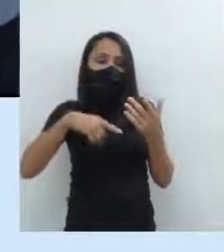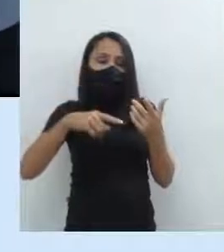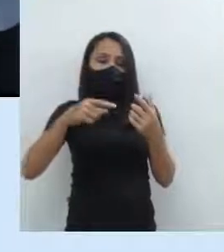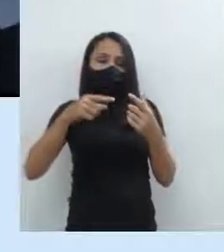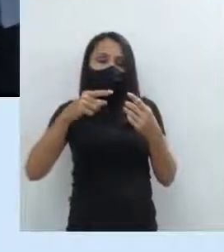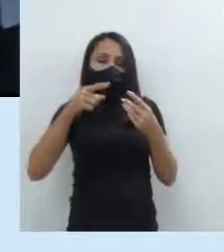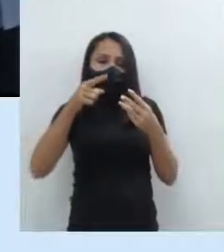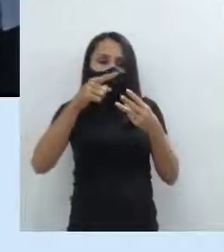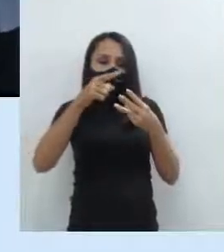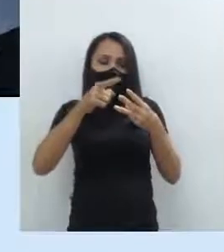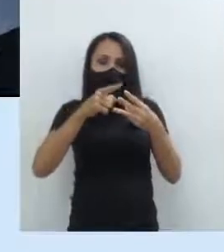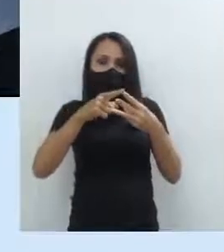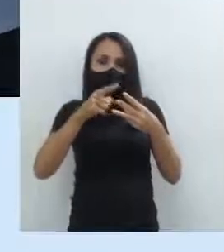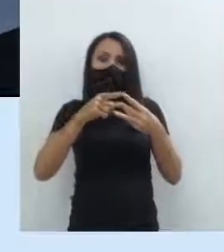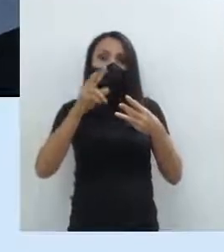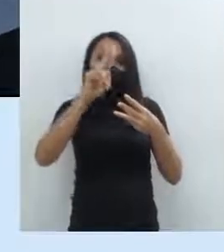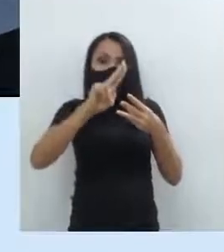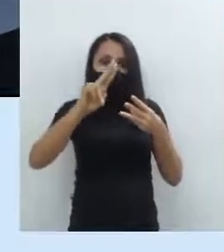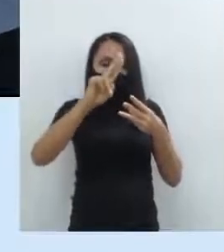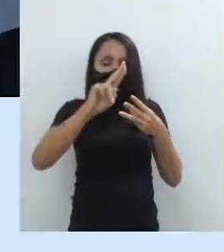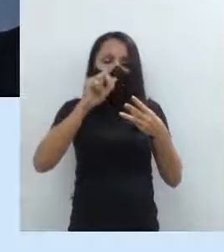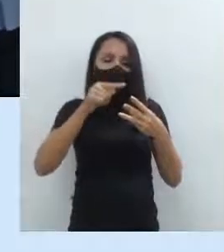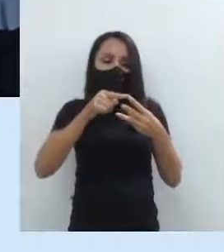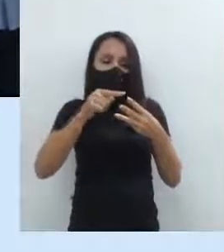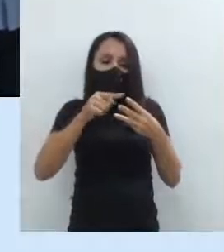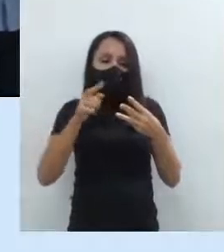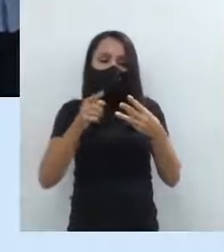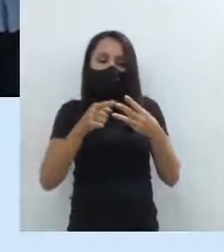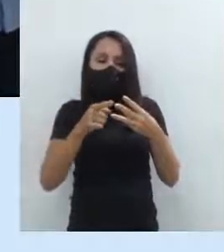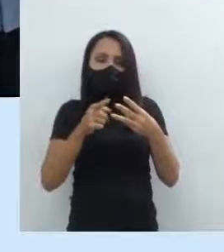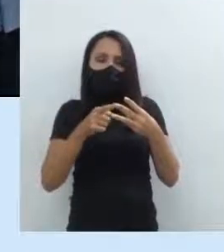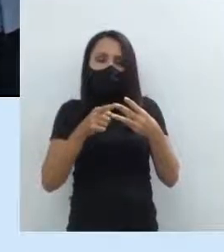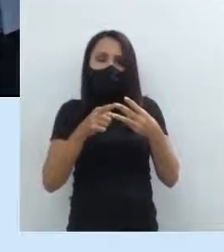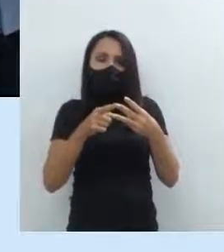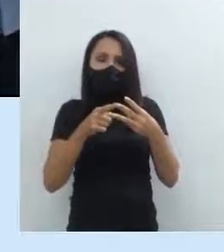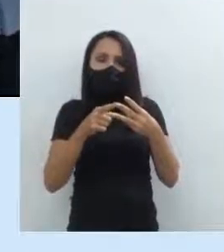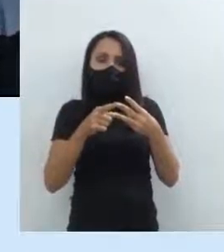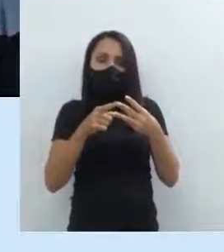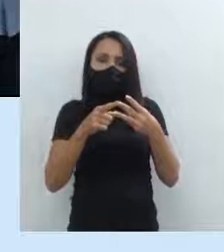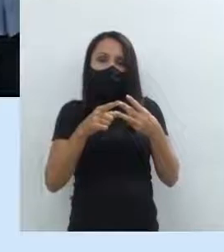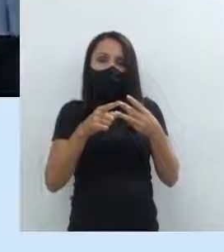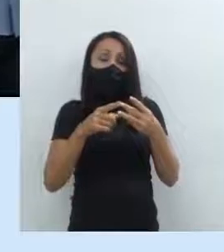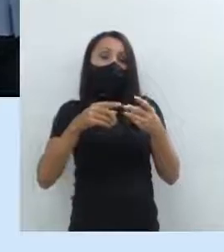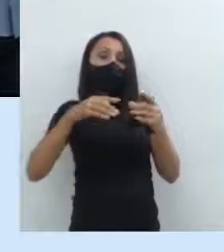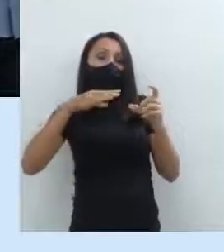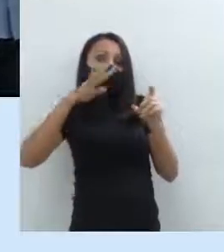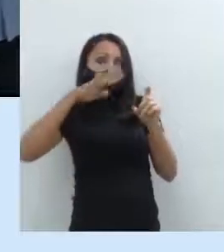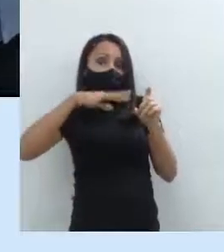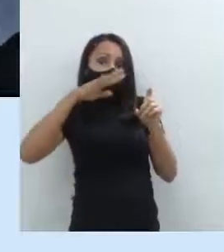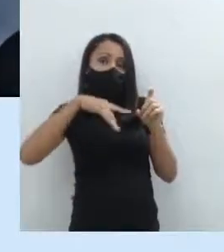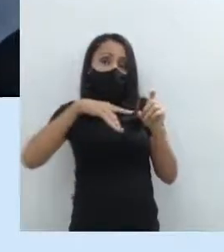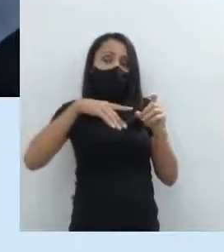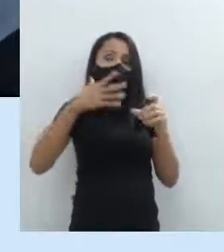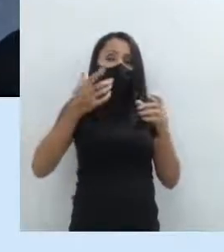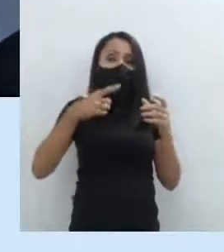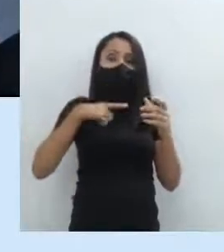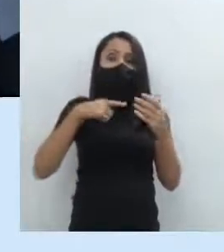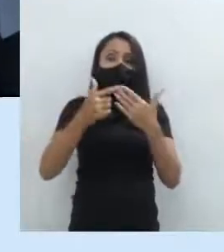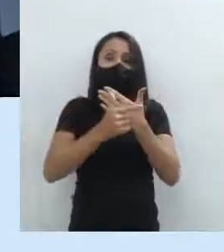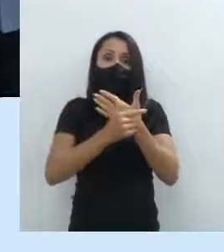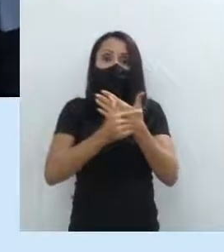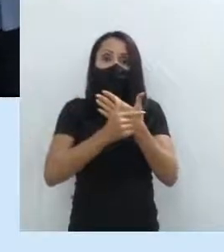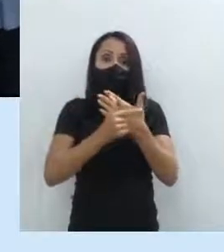mitos são úteis e imprescindíveis. Segundo aspecto, os mitos, eles têm a função de